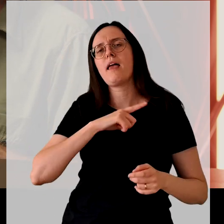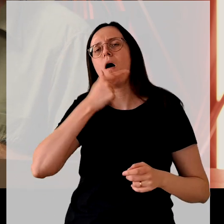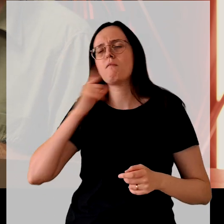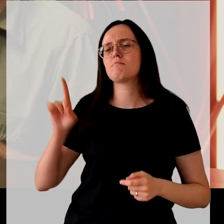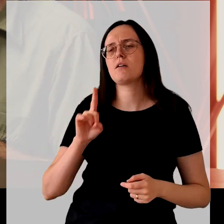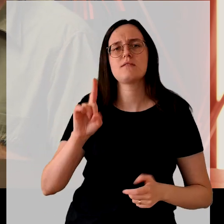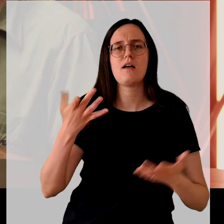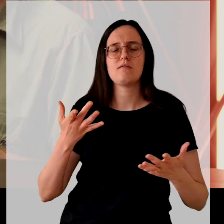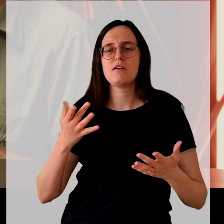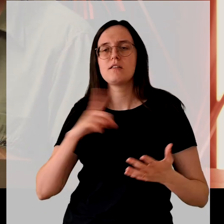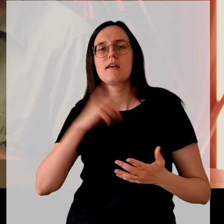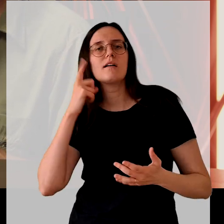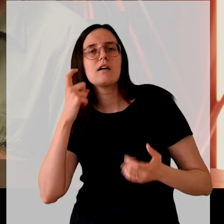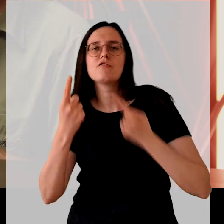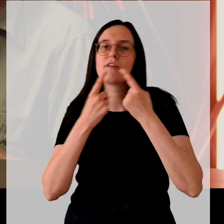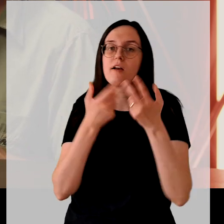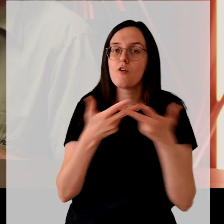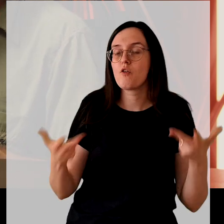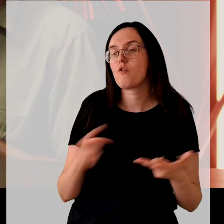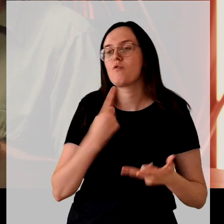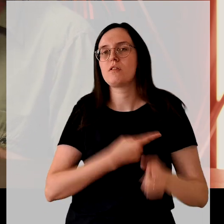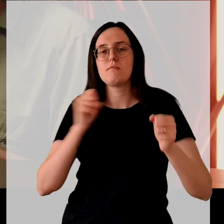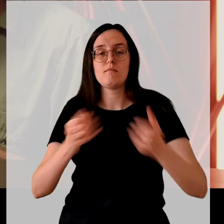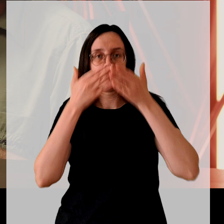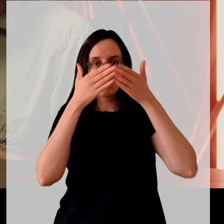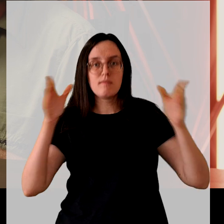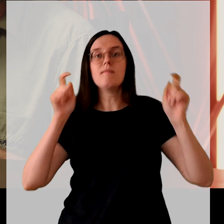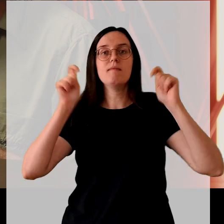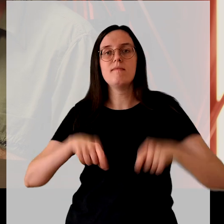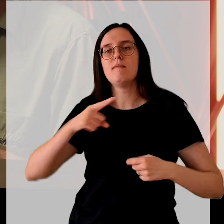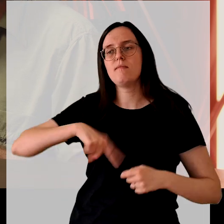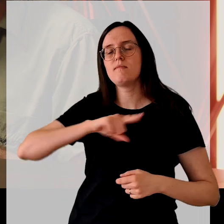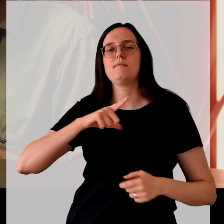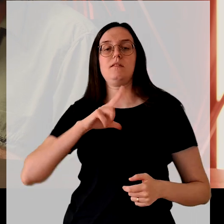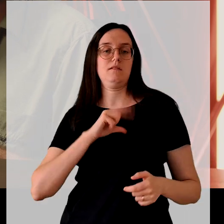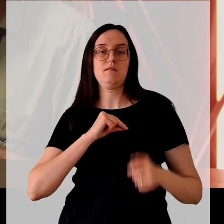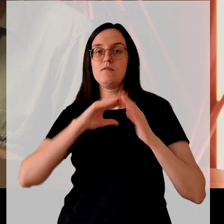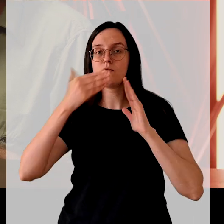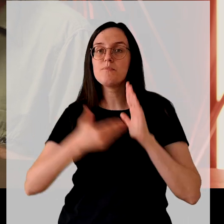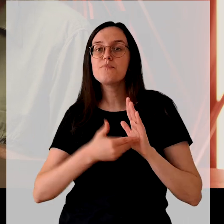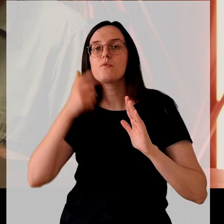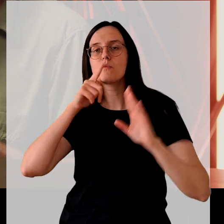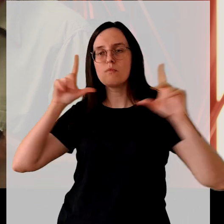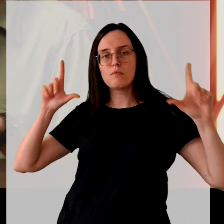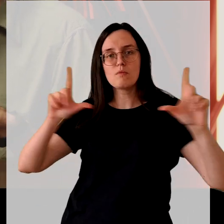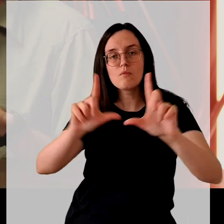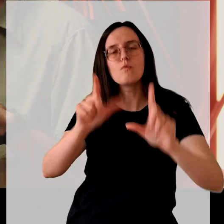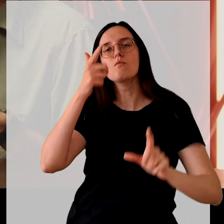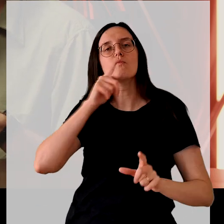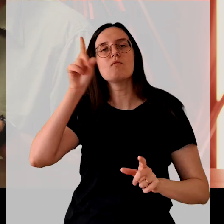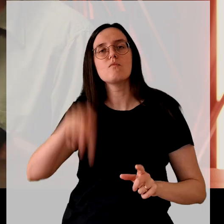cara andando ali e tal, aqui dando diálogo. Não, fazemos um plano bem aberto para isso, garante no lapela ali, e para o